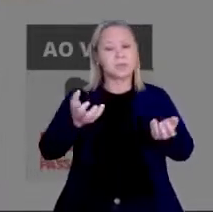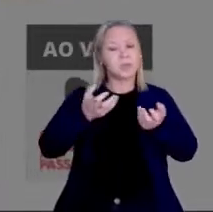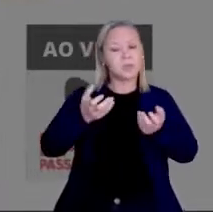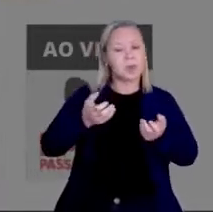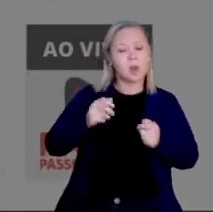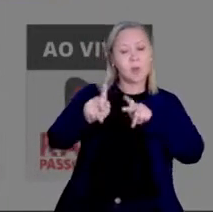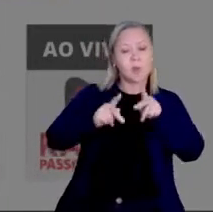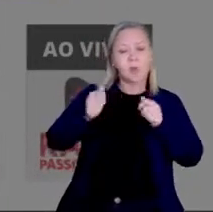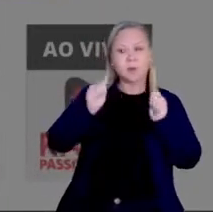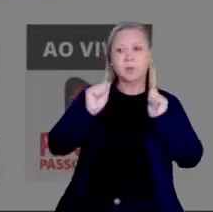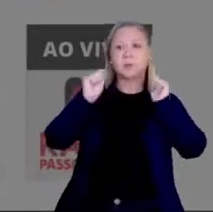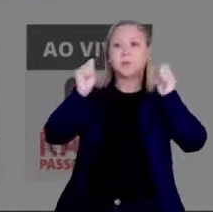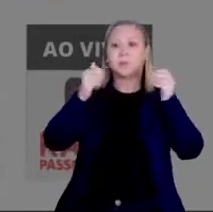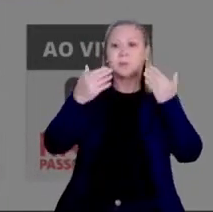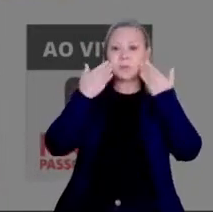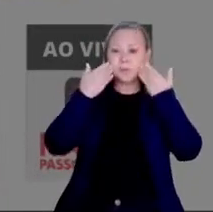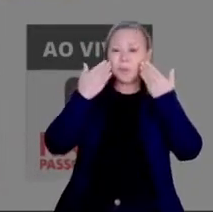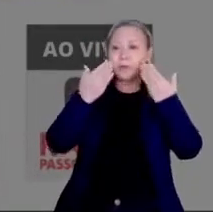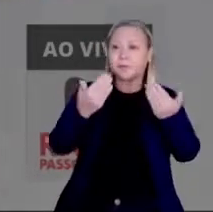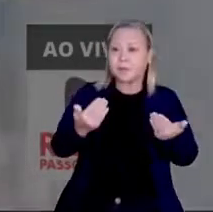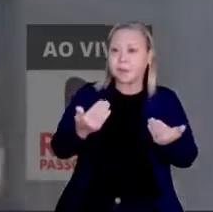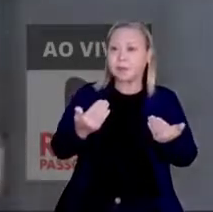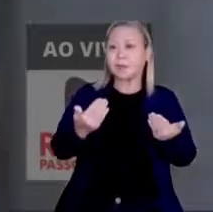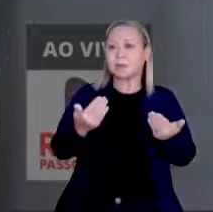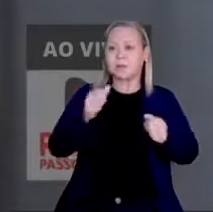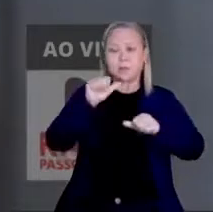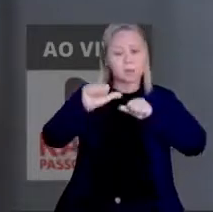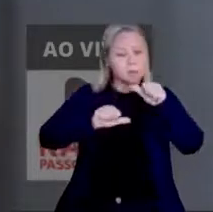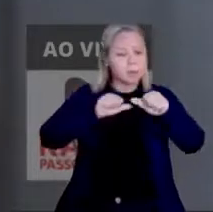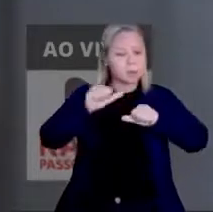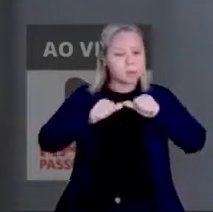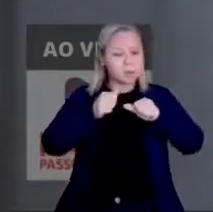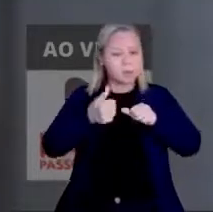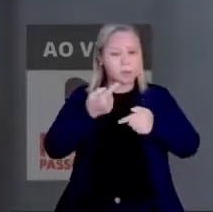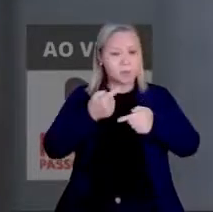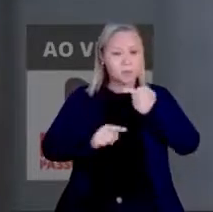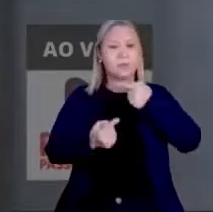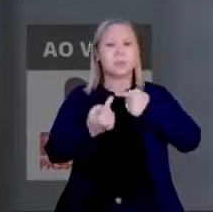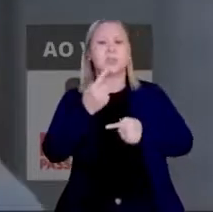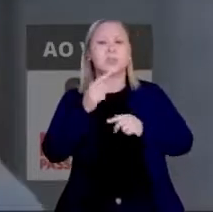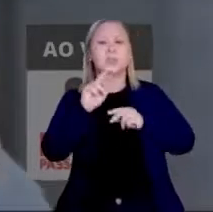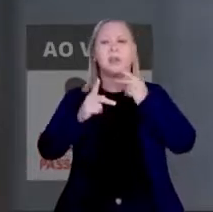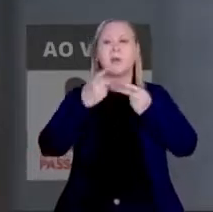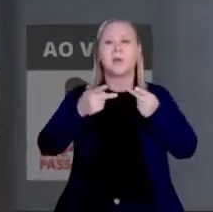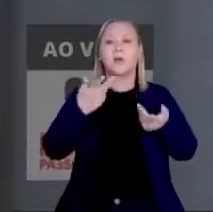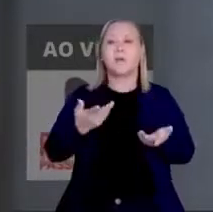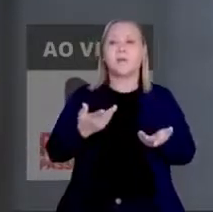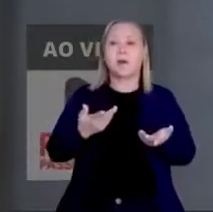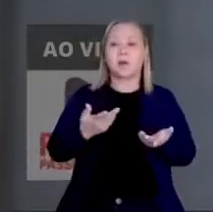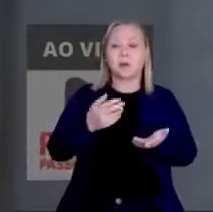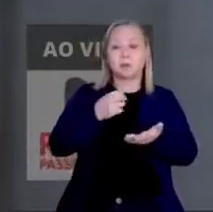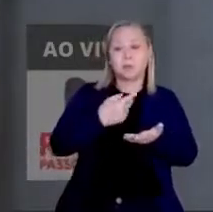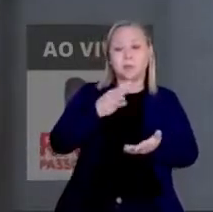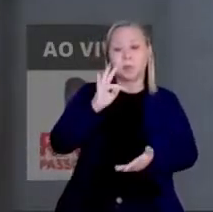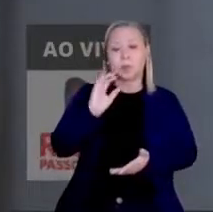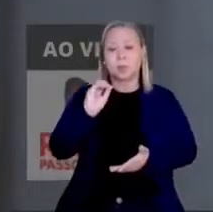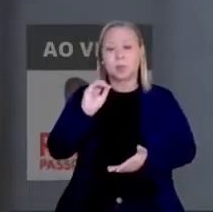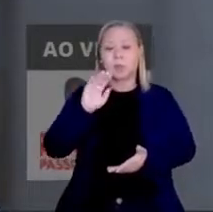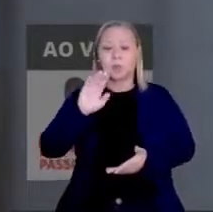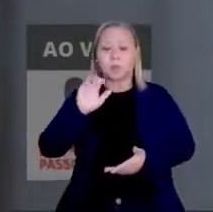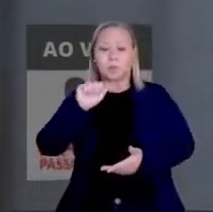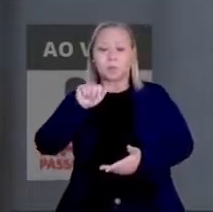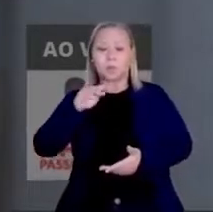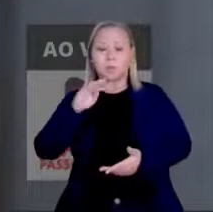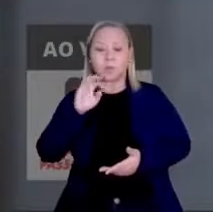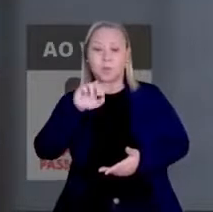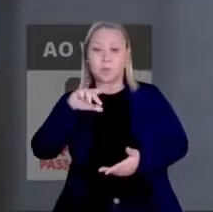preço de banana, como eles querem vender, é se desfazer do patrimônio público para enriquecer ainda mais os mais ricos.